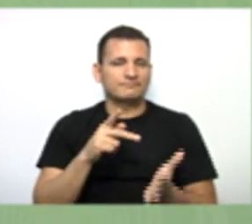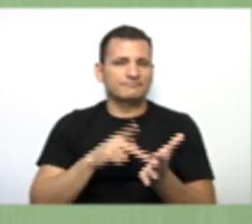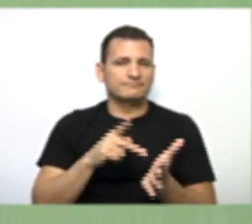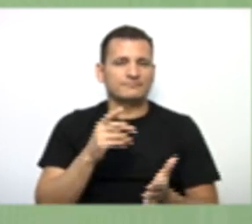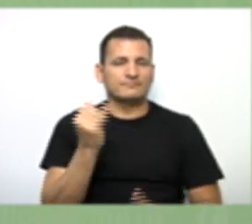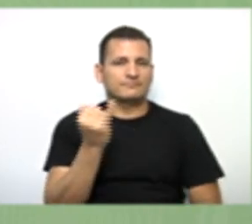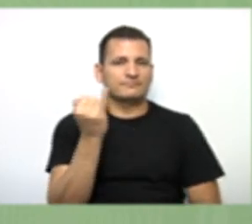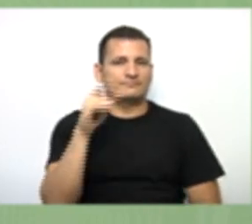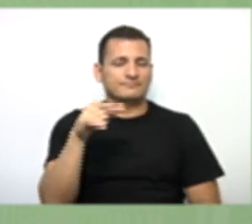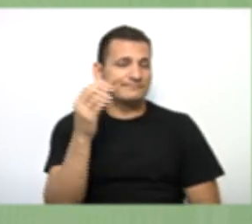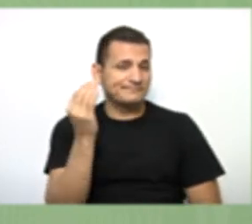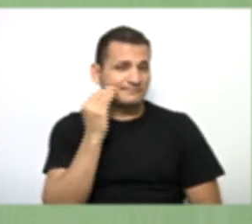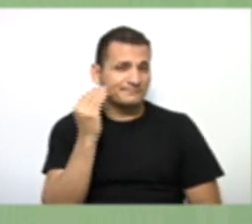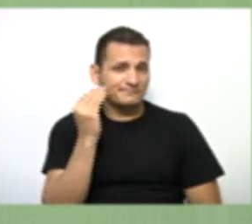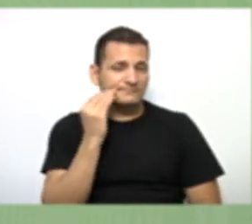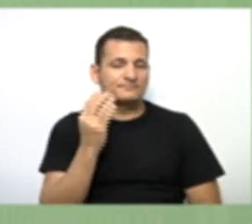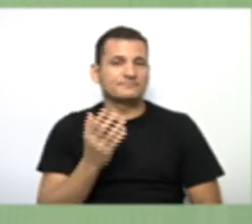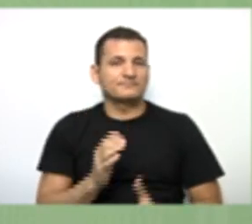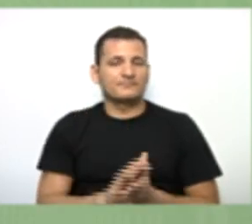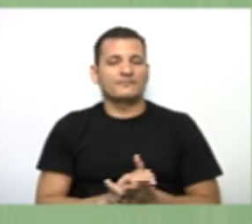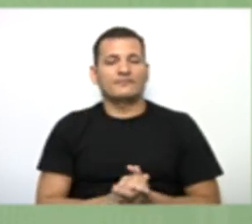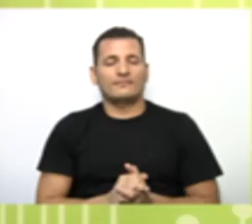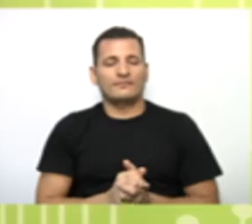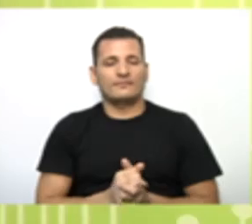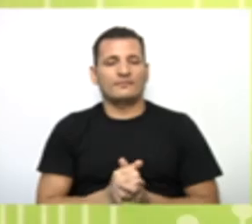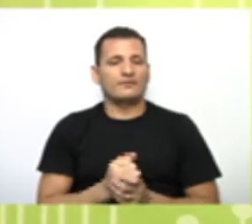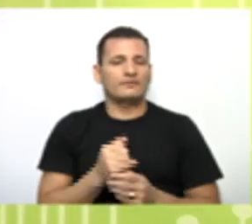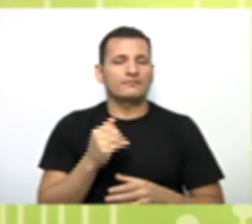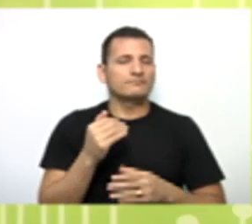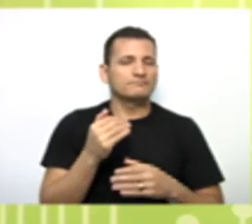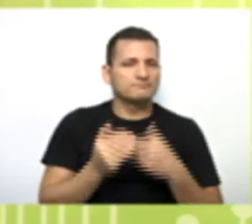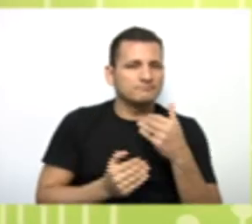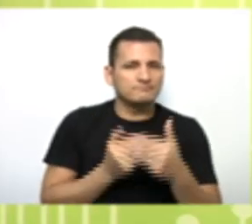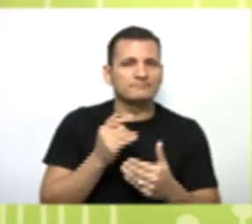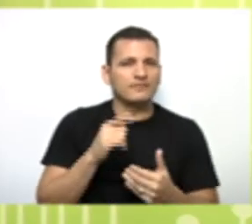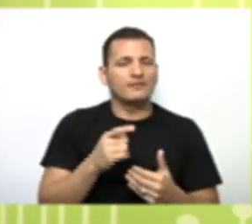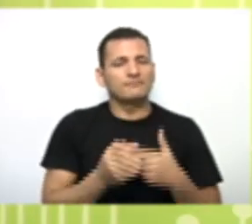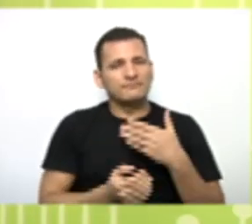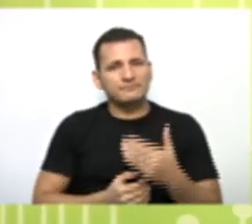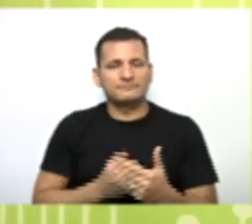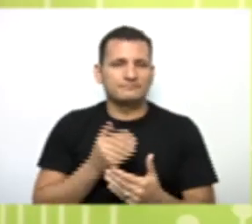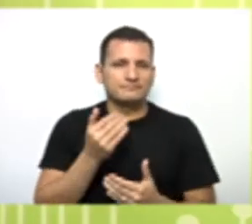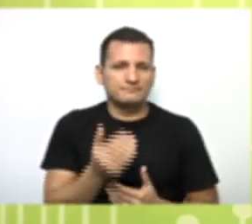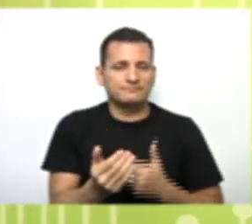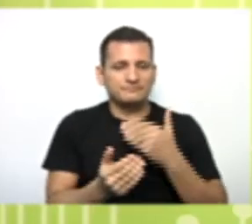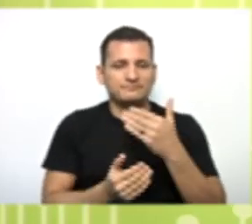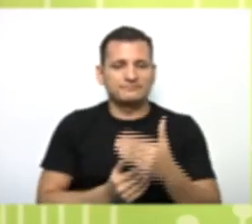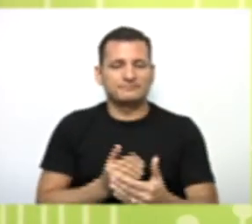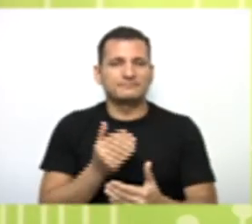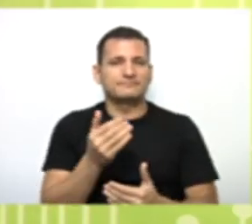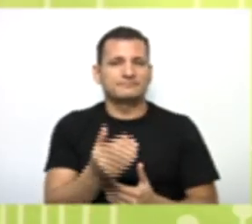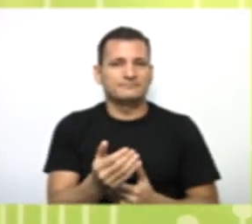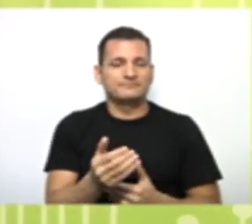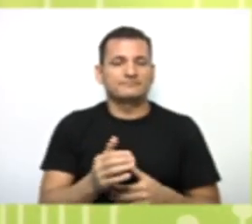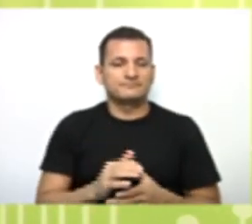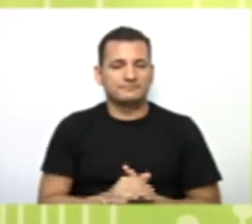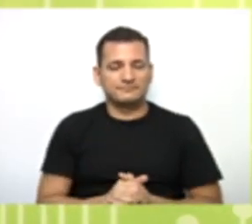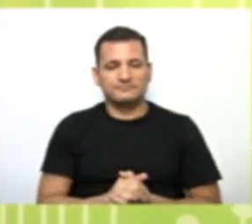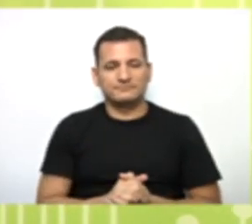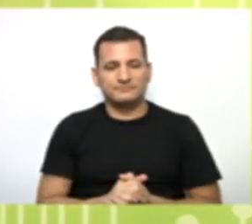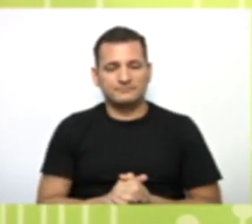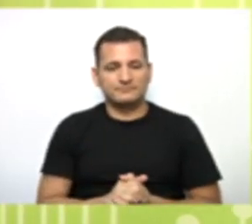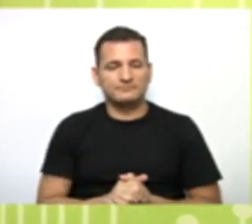tentar. E o processo são aqueles. É o passo a passo. Vamos por jack, né? Vamos por partes,